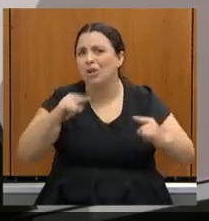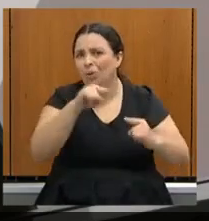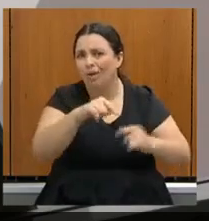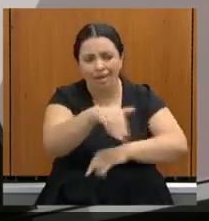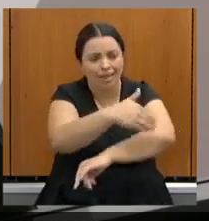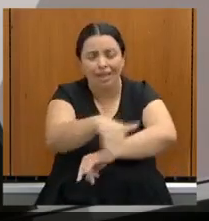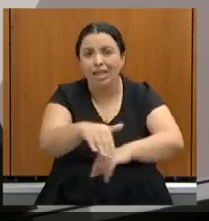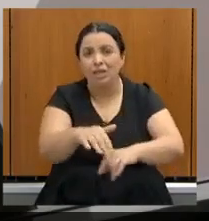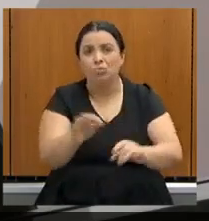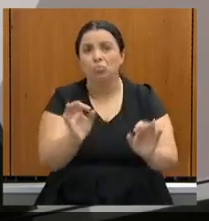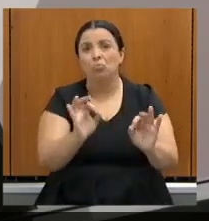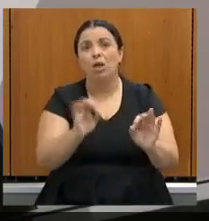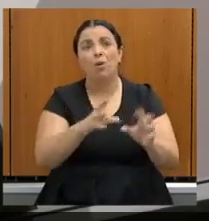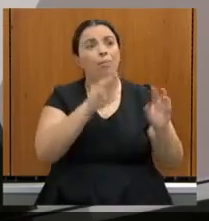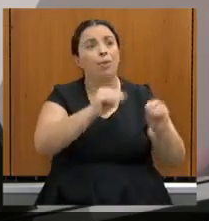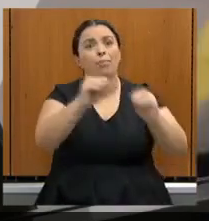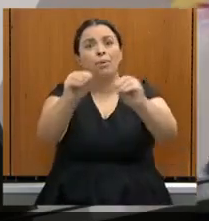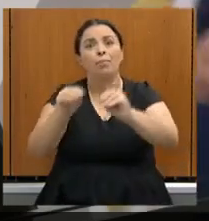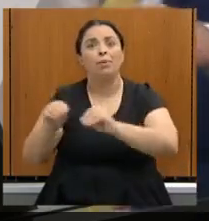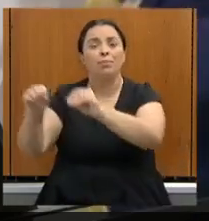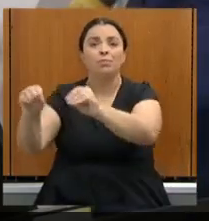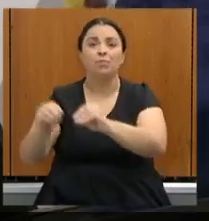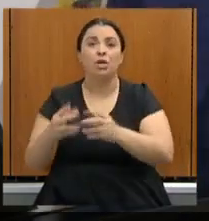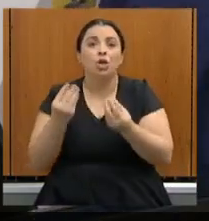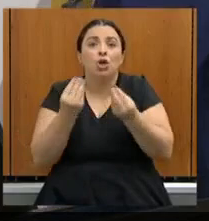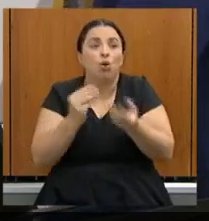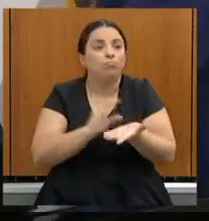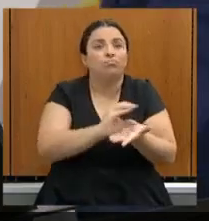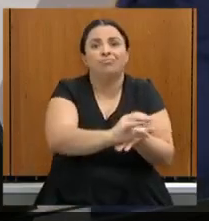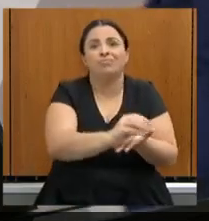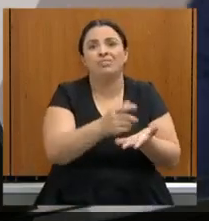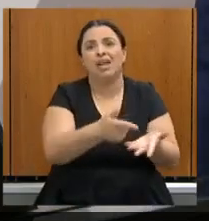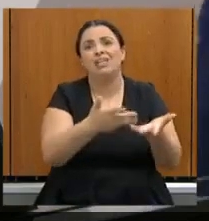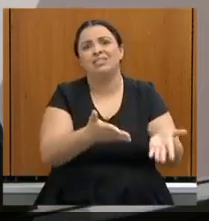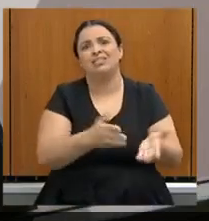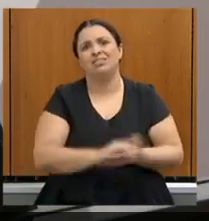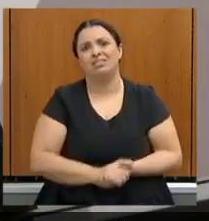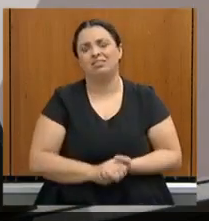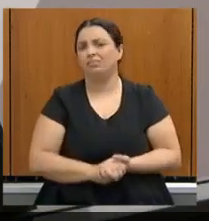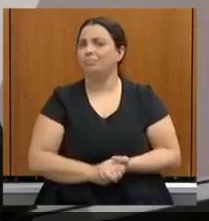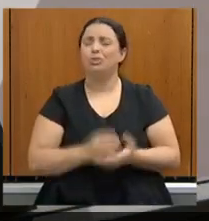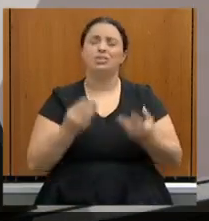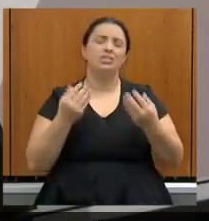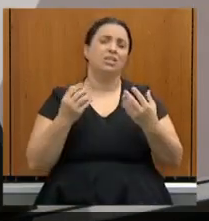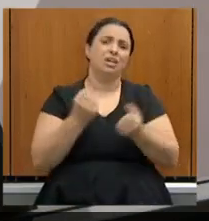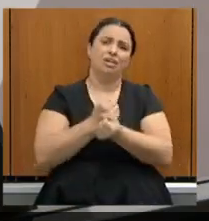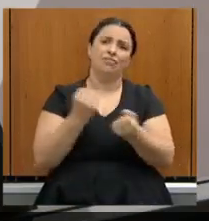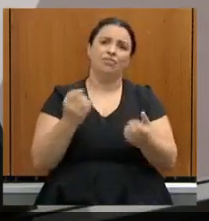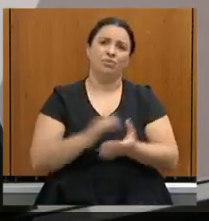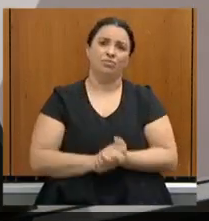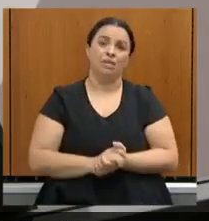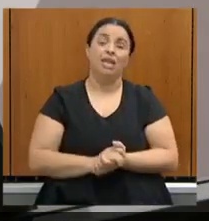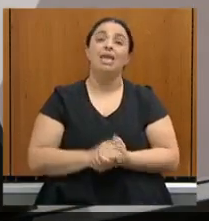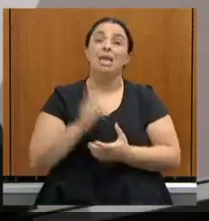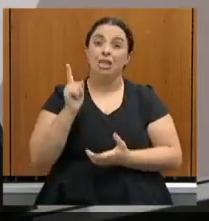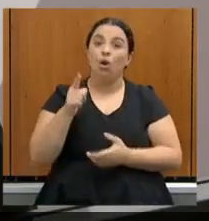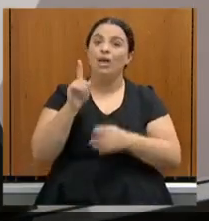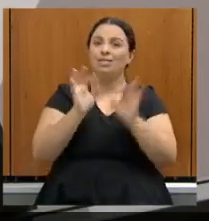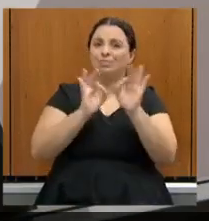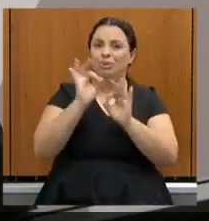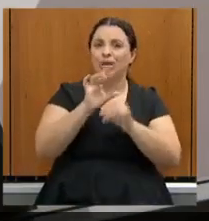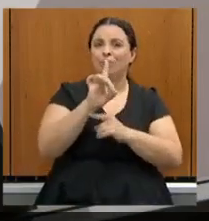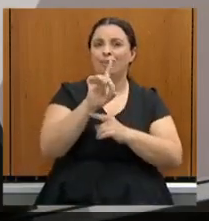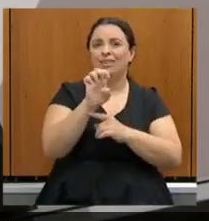forma? Não tem jeito. Então, o Decentra Minas, quero saudar a deputada